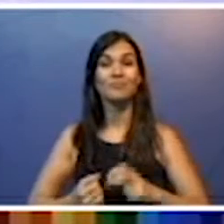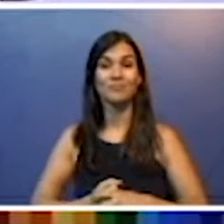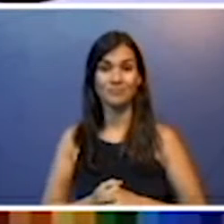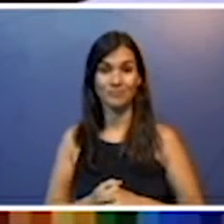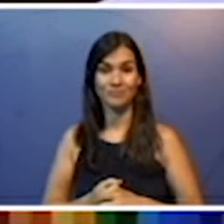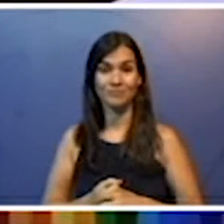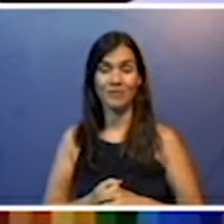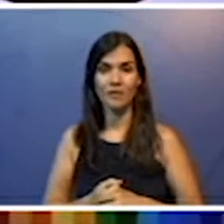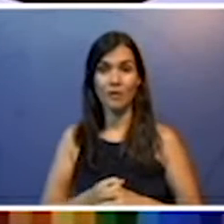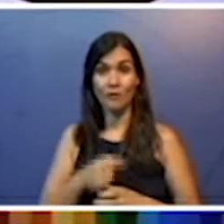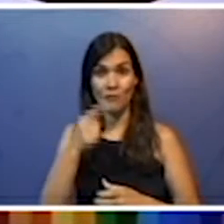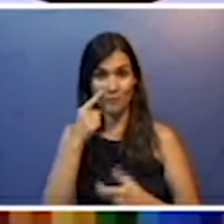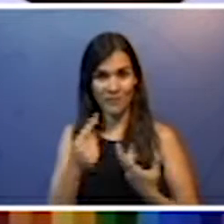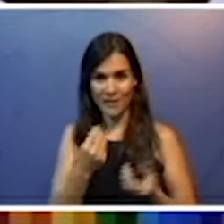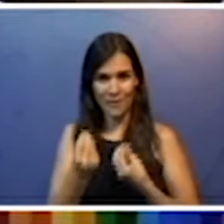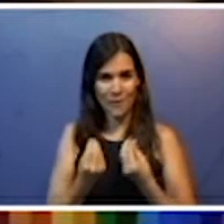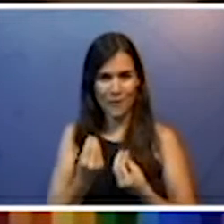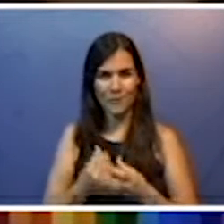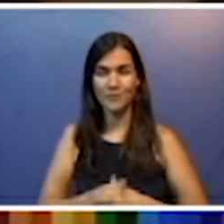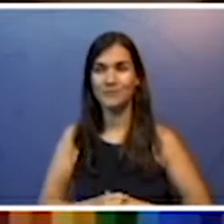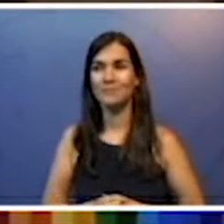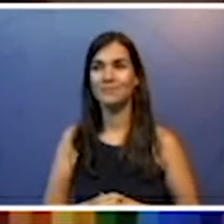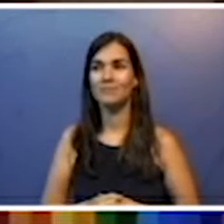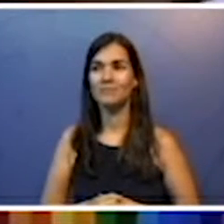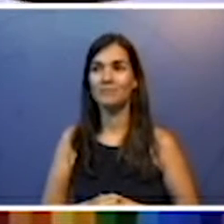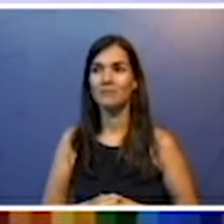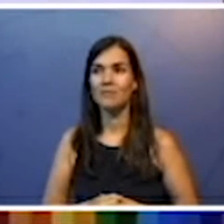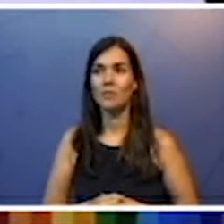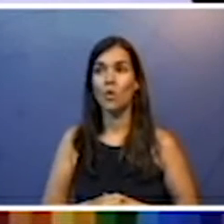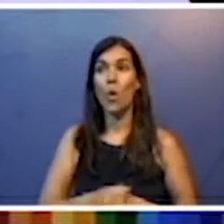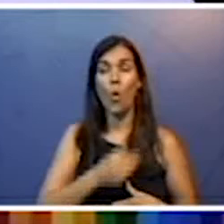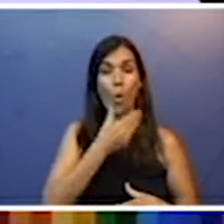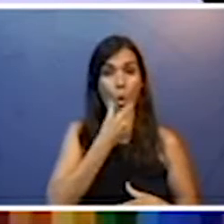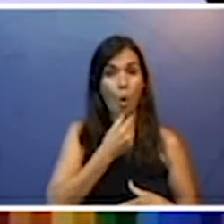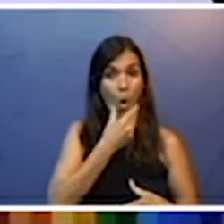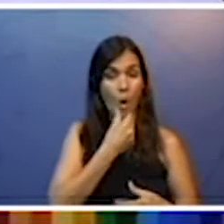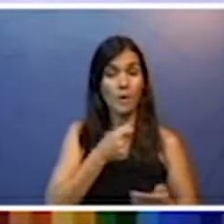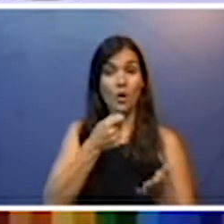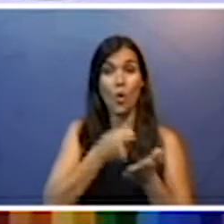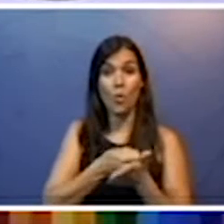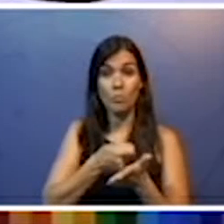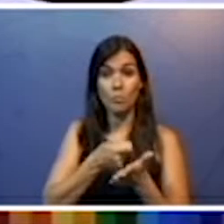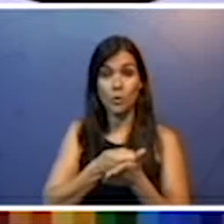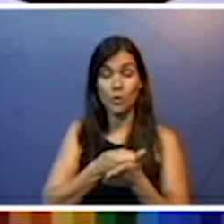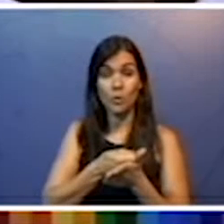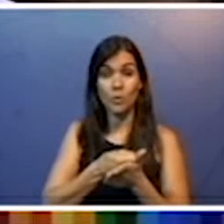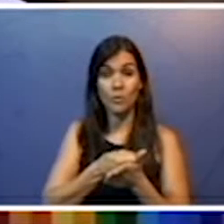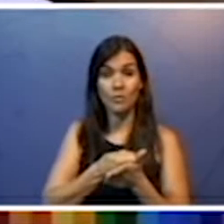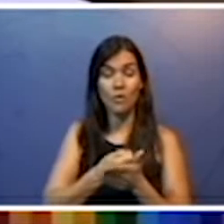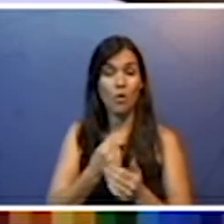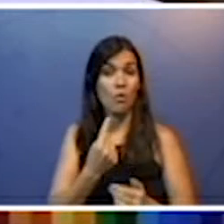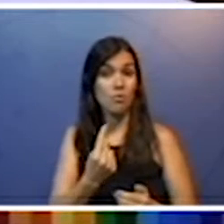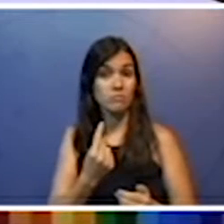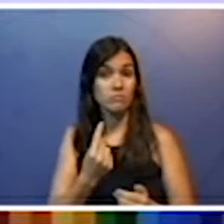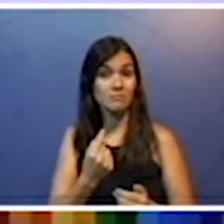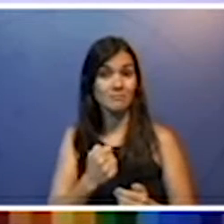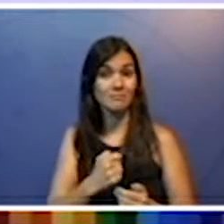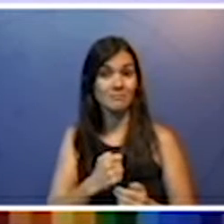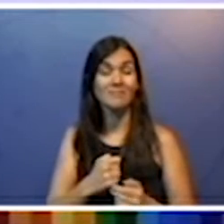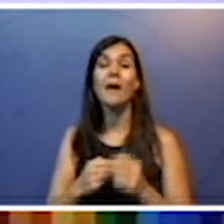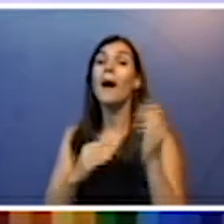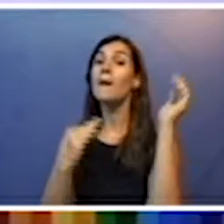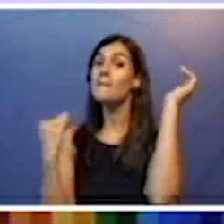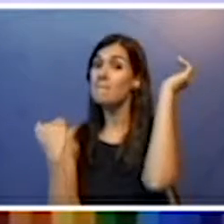objeto. Vamos fazer o exercício? O homem comprou um